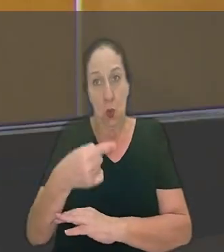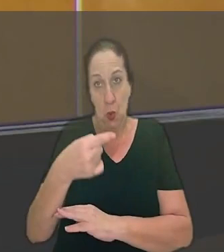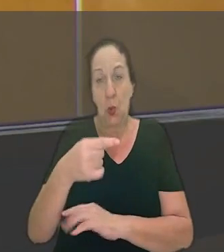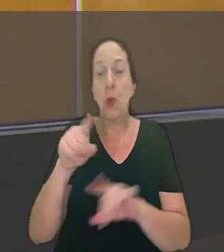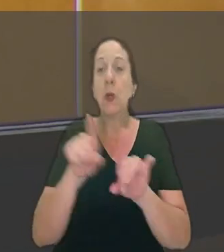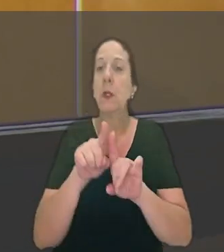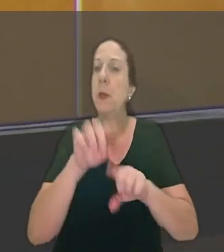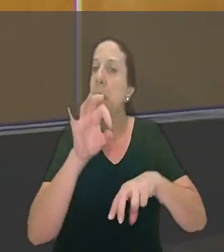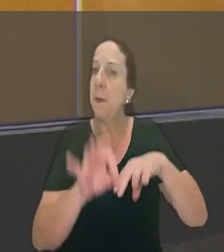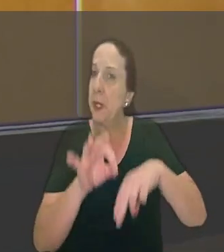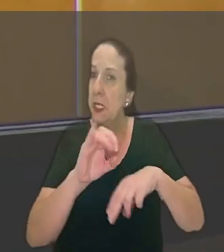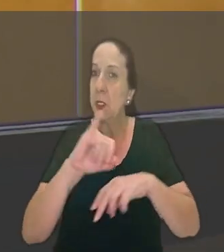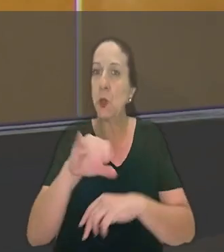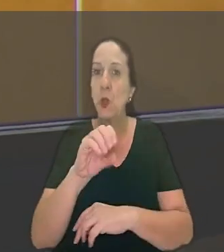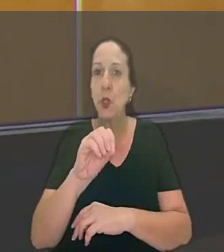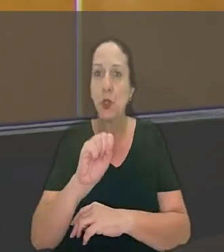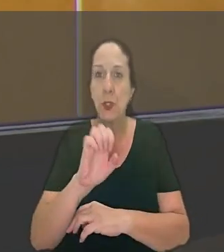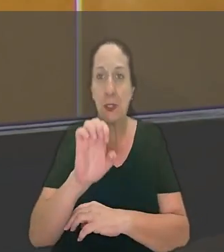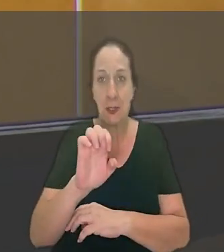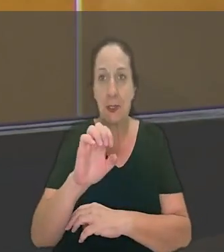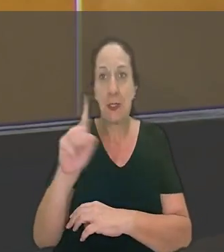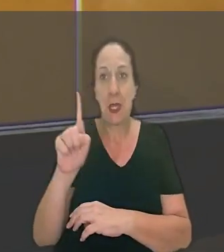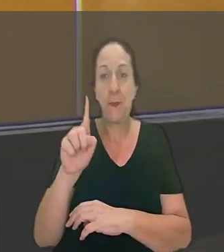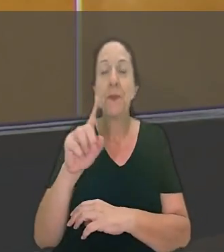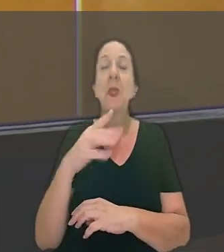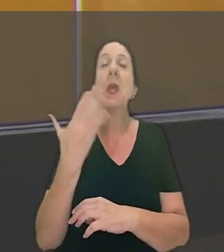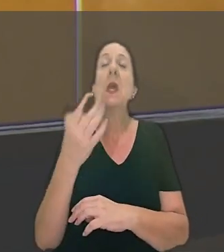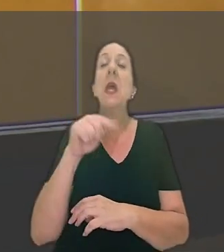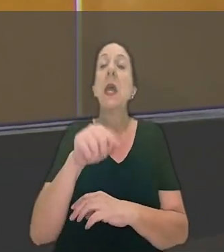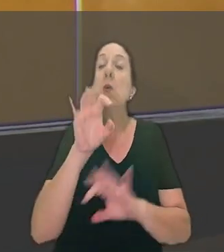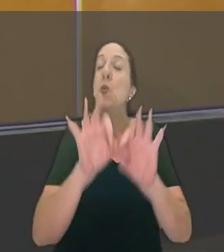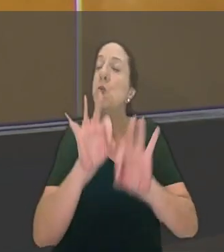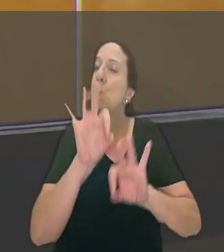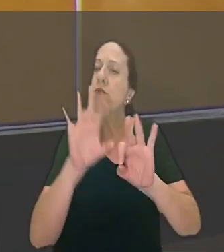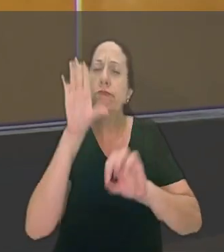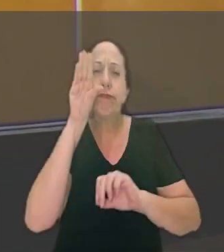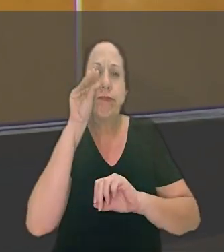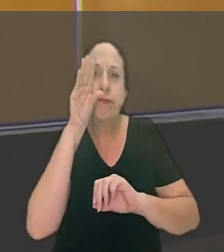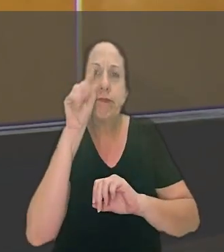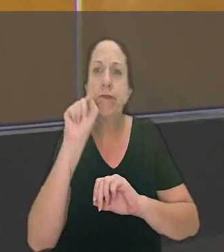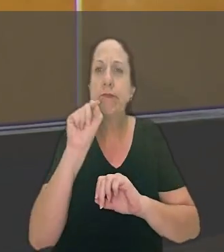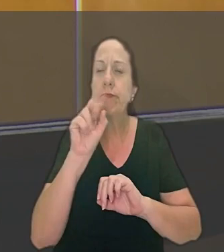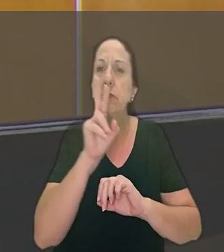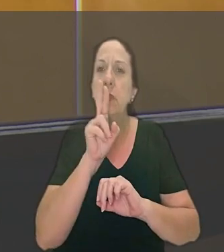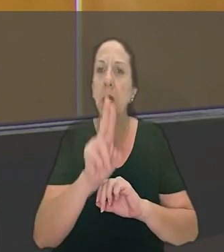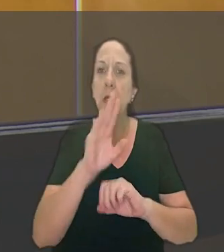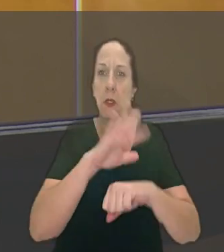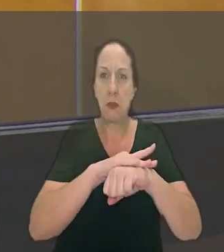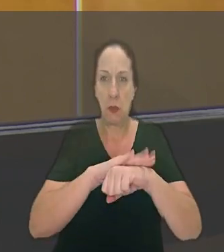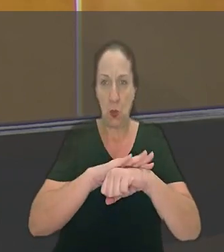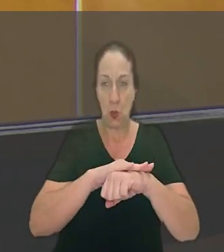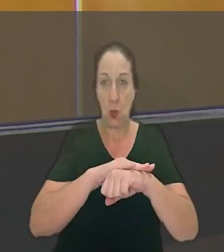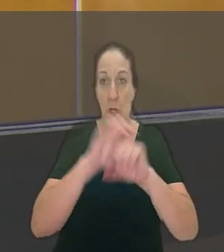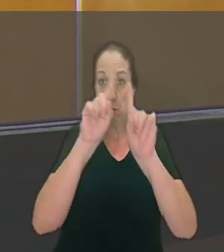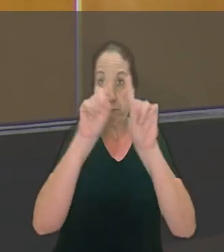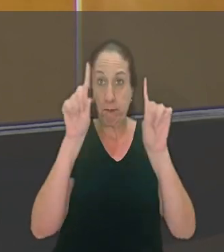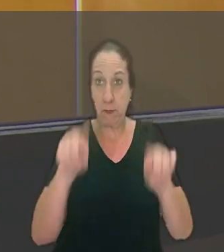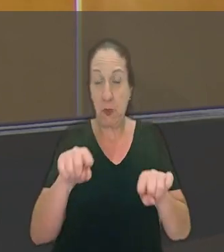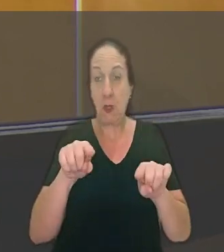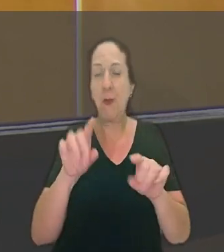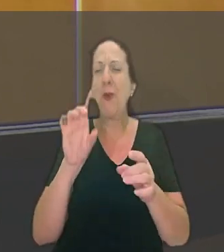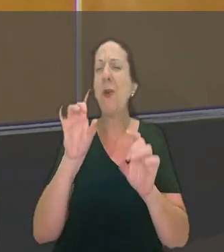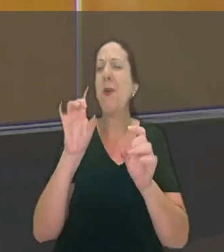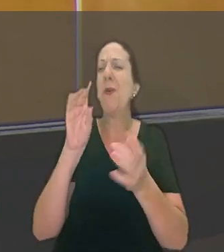SDI1, também sob relatoria do ministro José Roberto Pimenta. Ao julgar os embargos, ele observou que, em razão da doença,